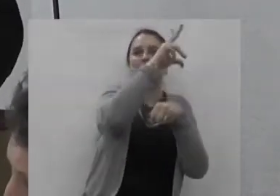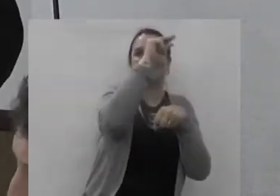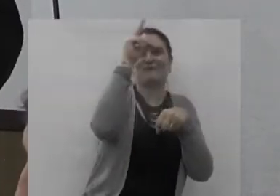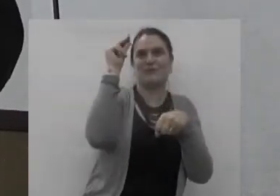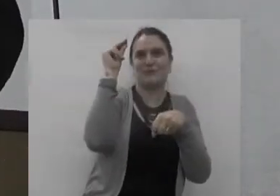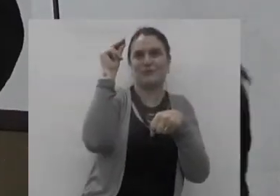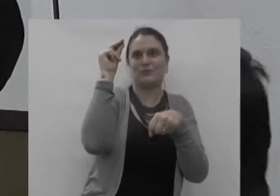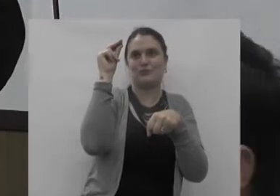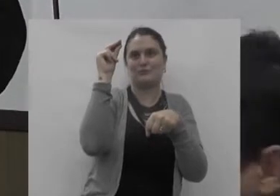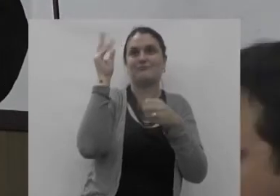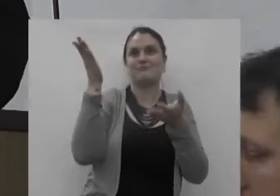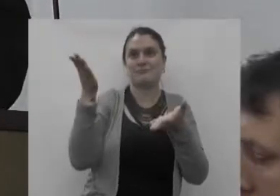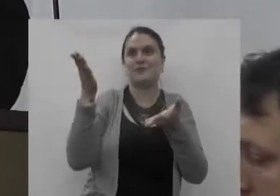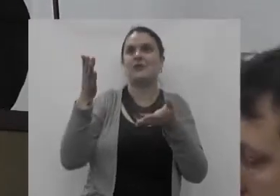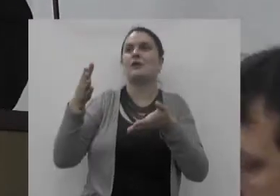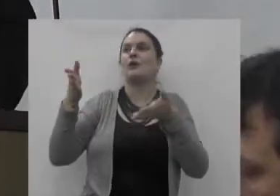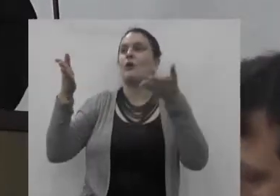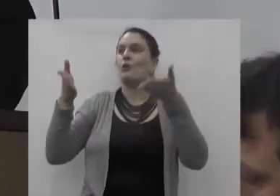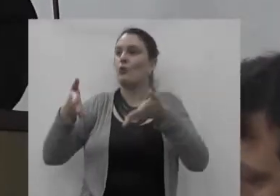também hoje